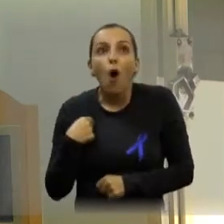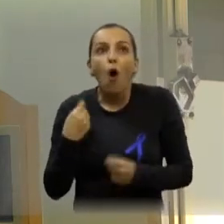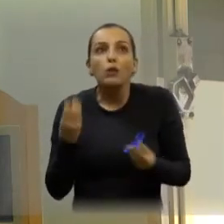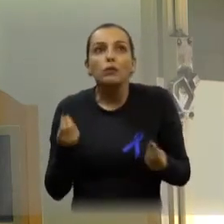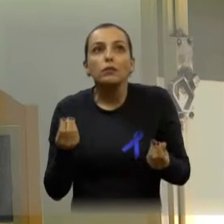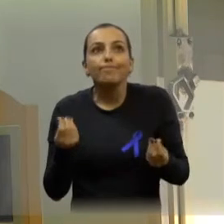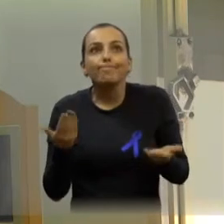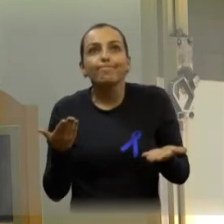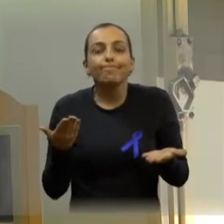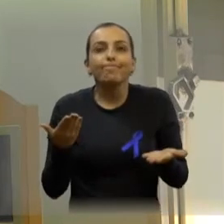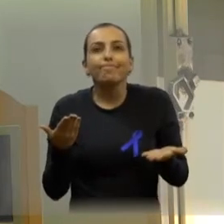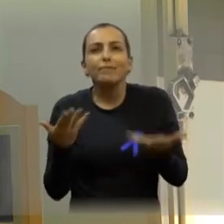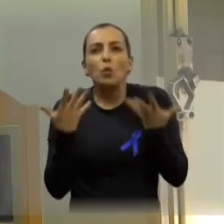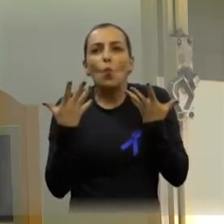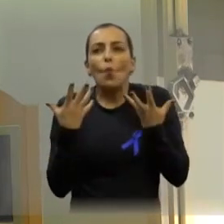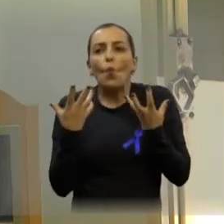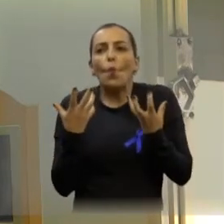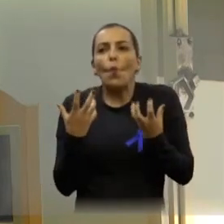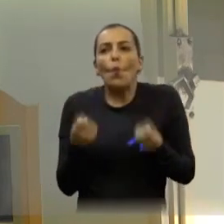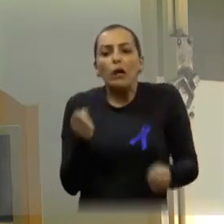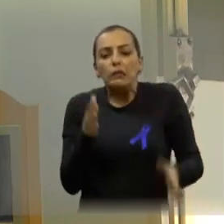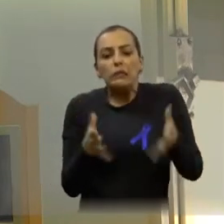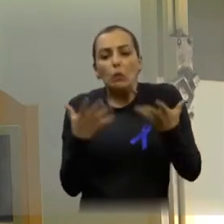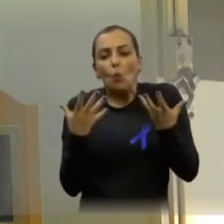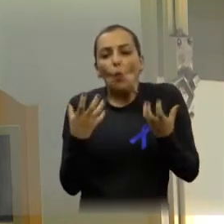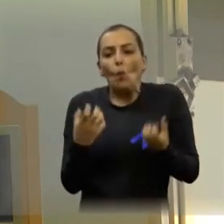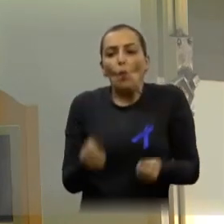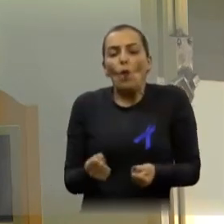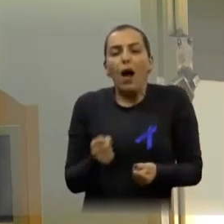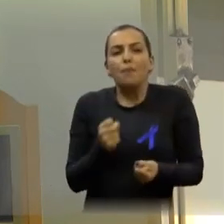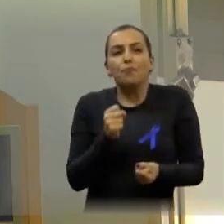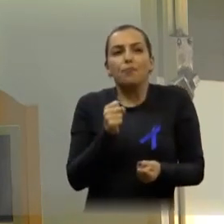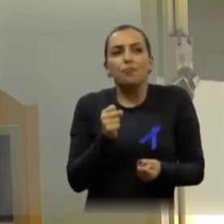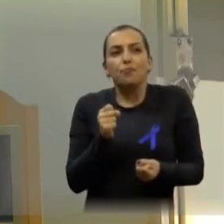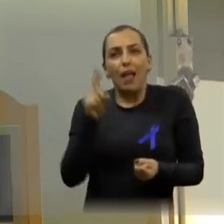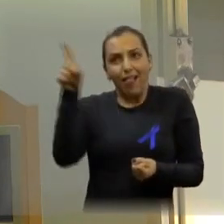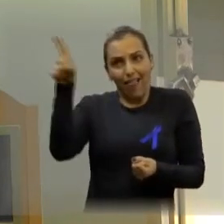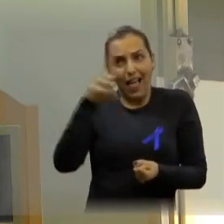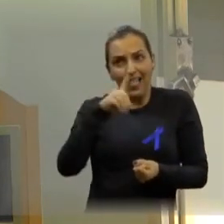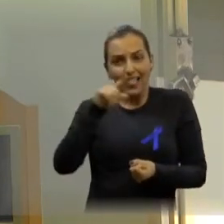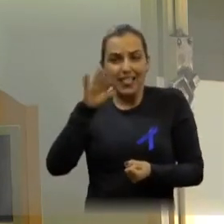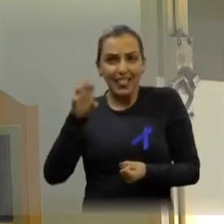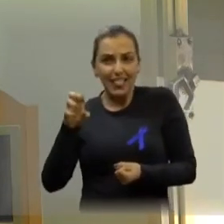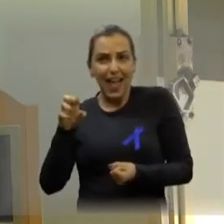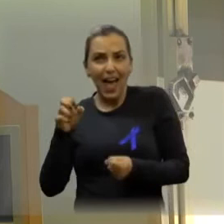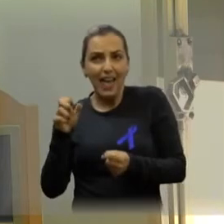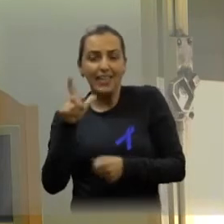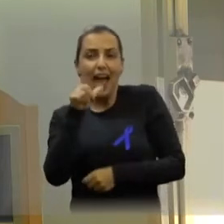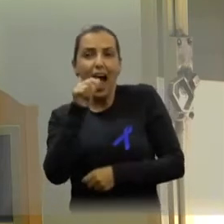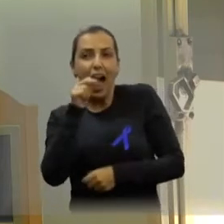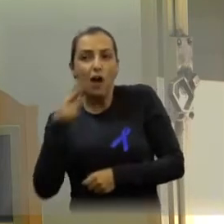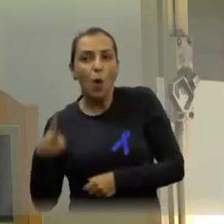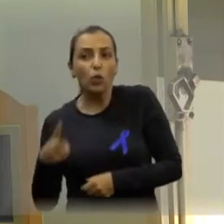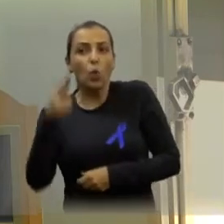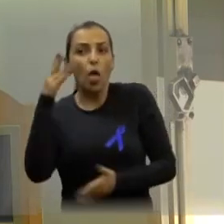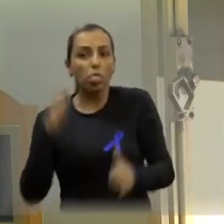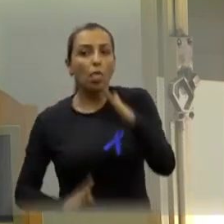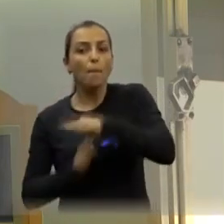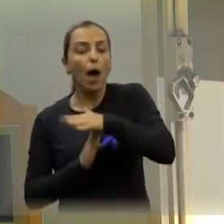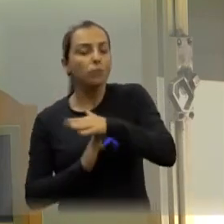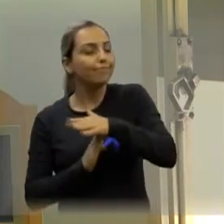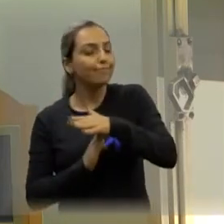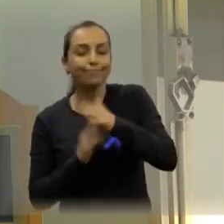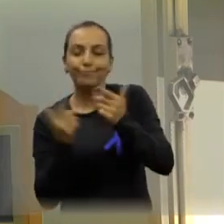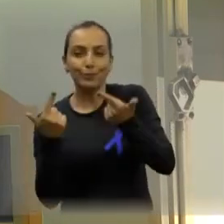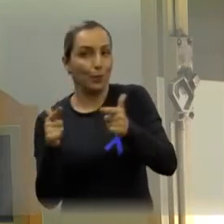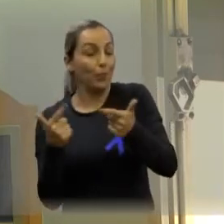passando dessa seca? Vocês viram se o DAE teve racionamento de água? Não teve racionamento de água.